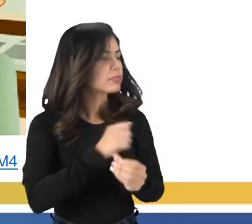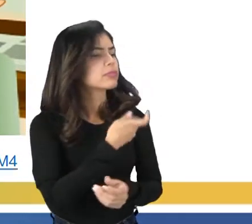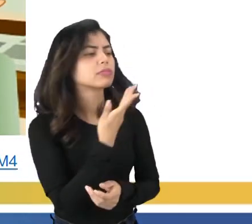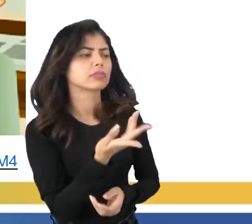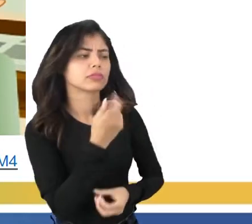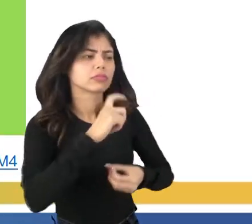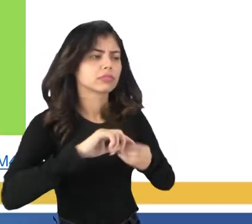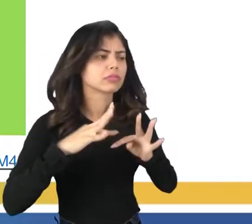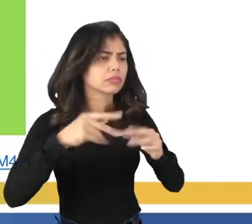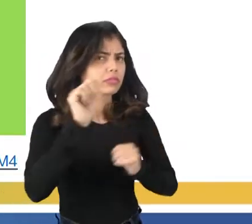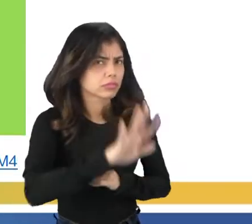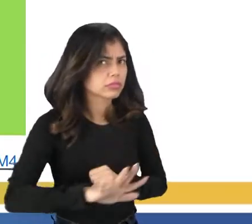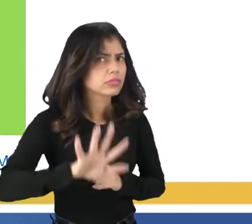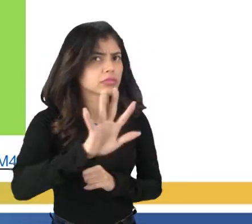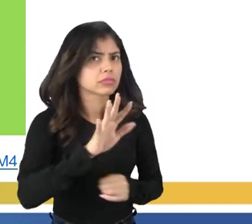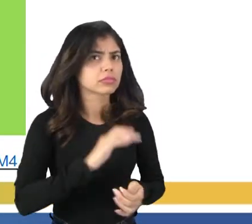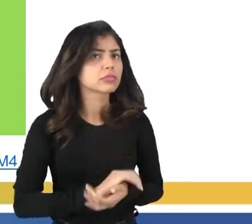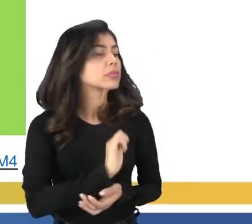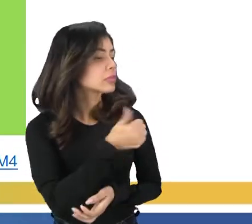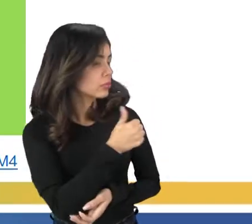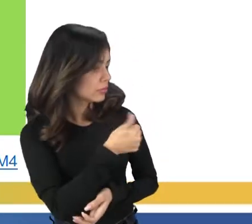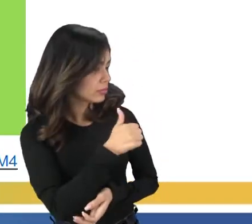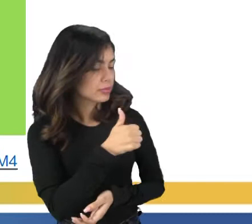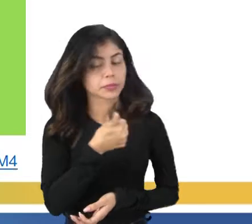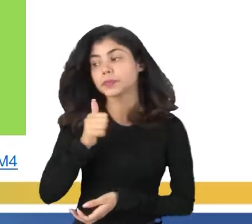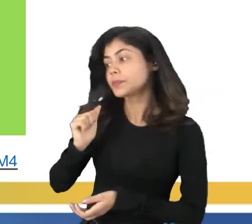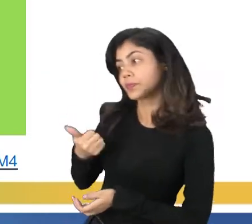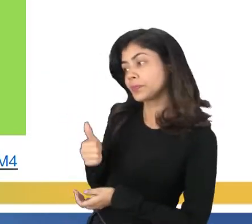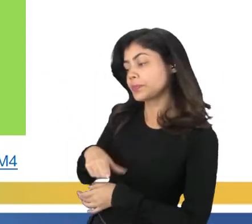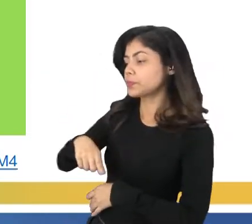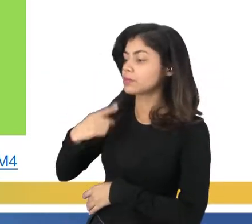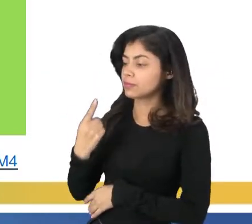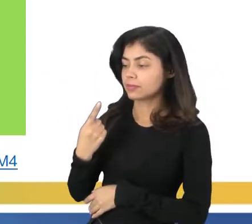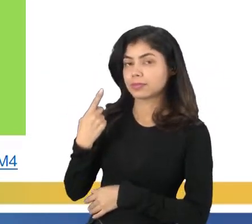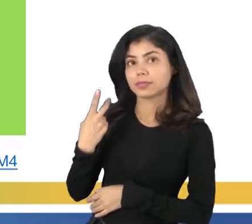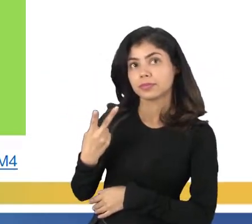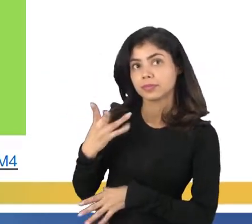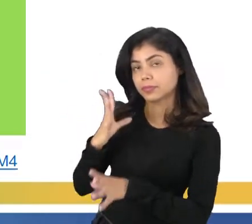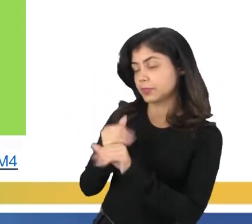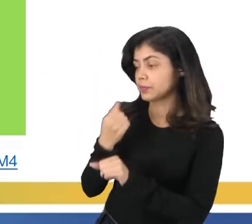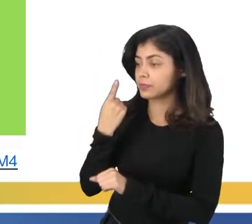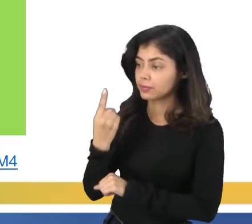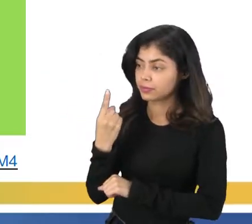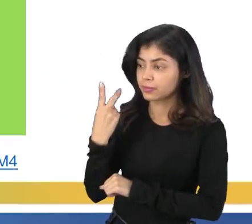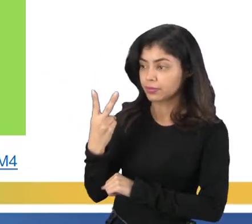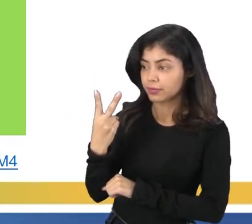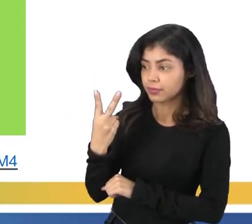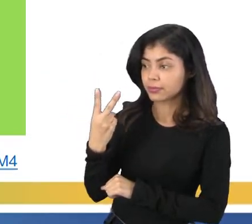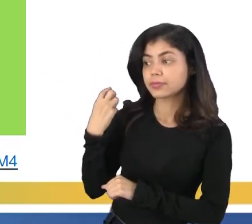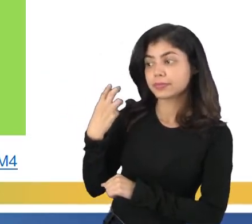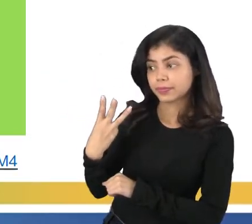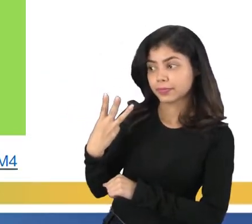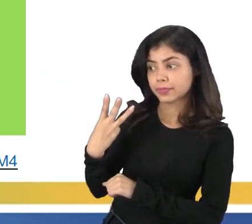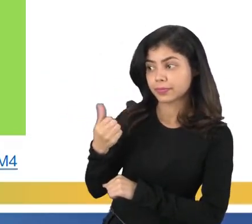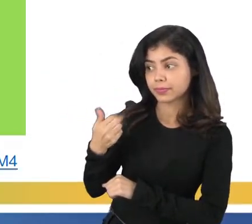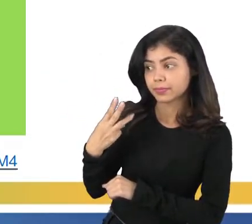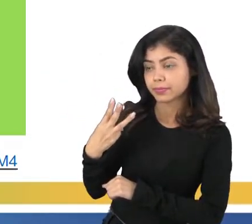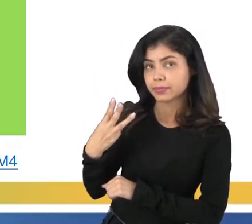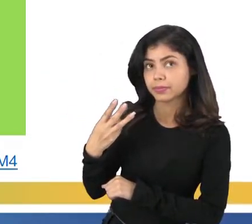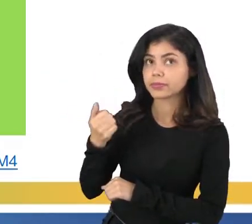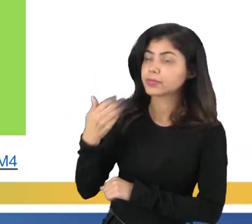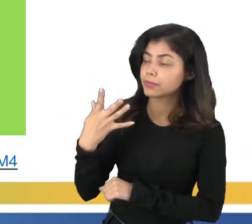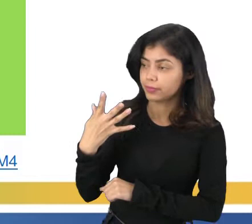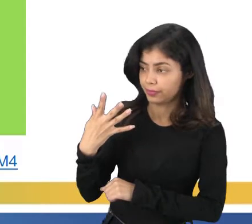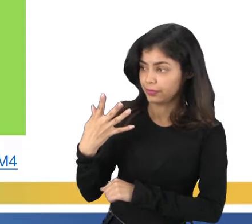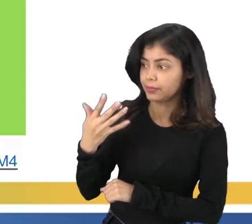Quantas vou ter em total? Pego 11 pedras e vou contando. 11 mais uma, 12, mais uma, 13,